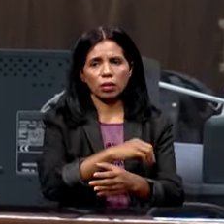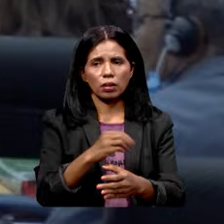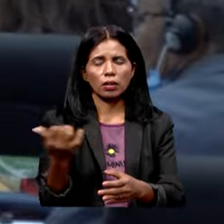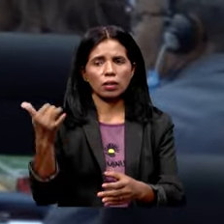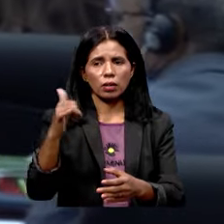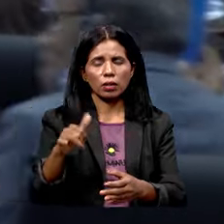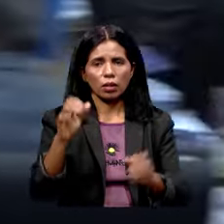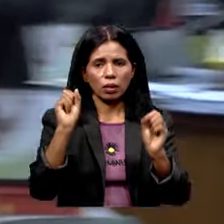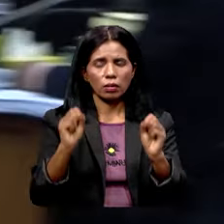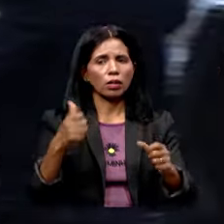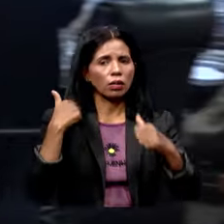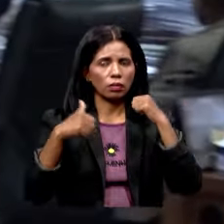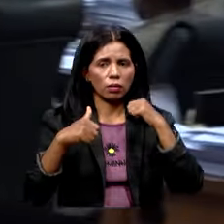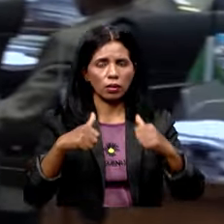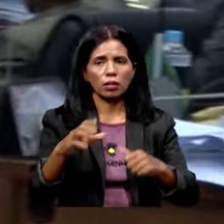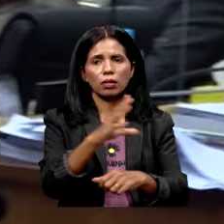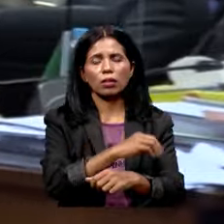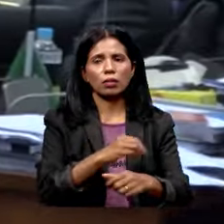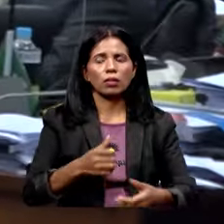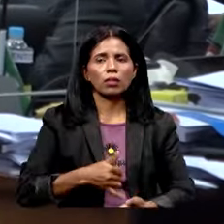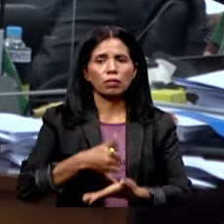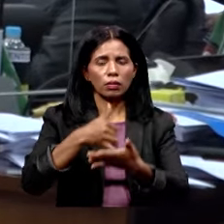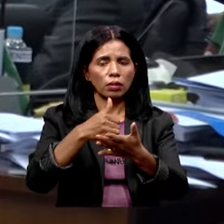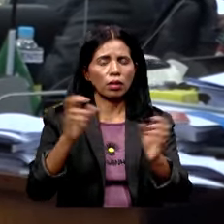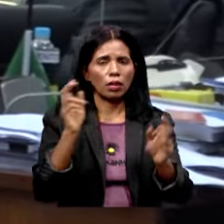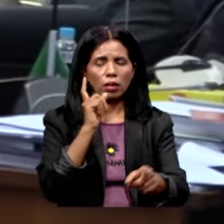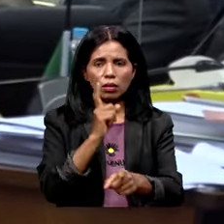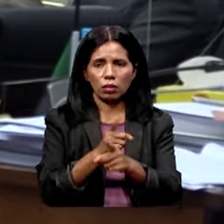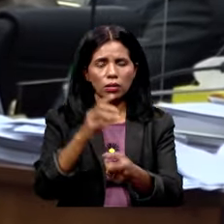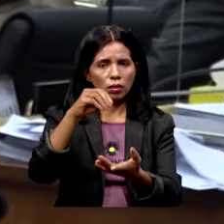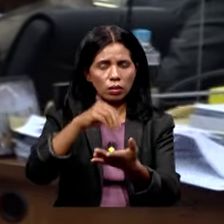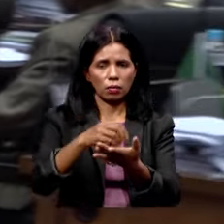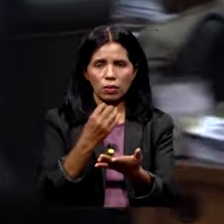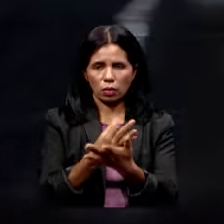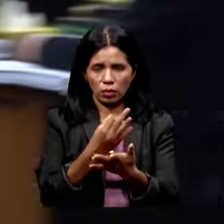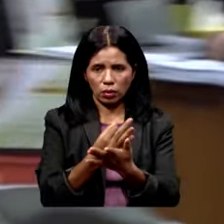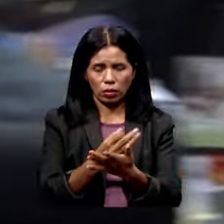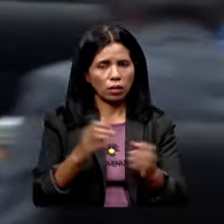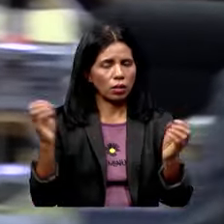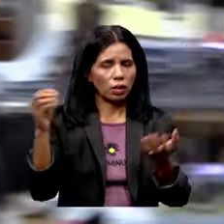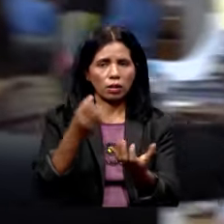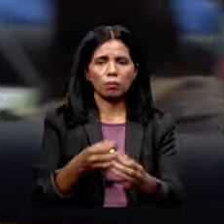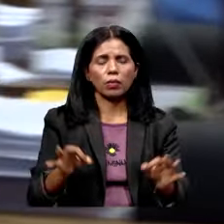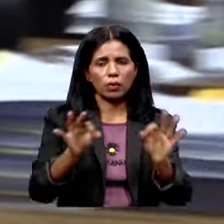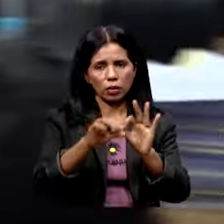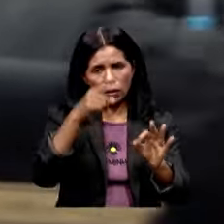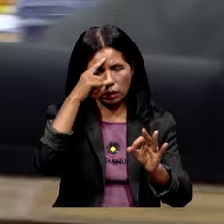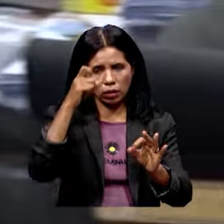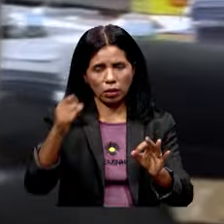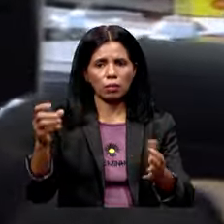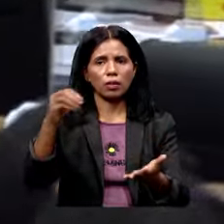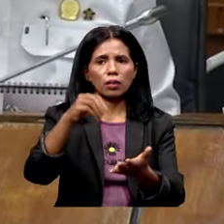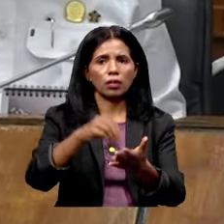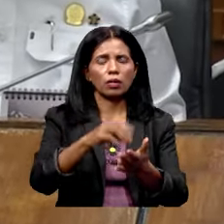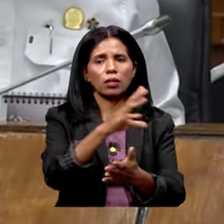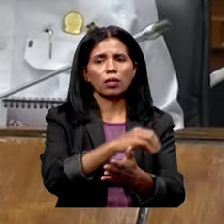sira considera atividade laureado Nobel da Paz la necessário, tama iha orçamento, nomos balu la prioridade, tamba balu contempla ona iha